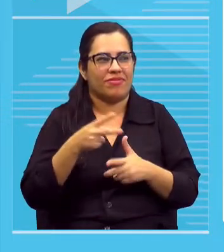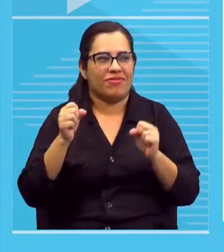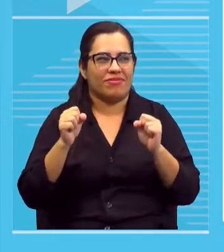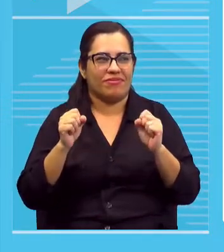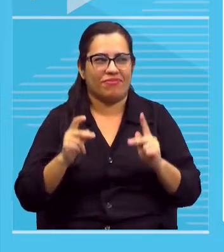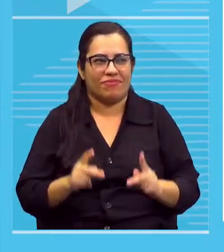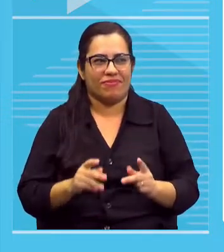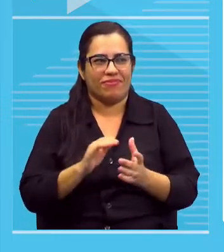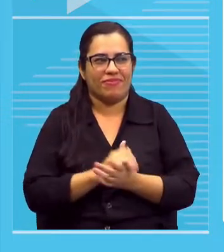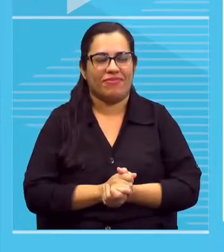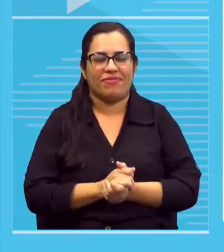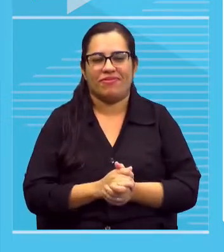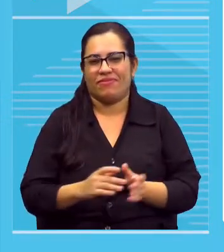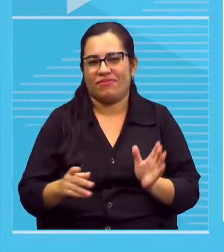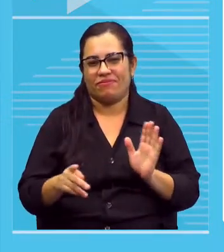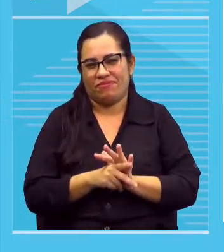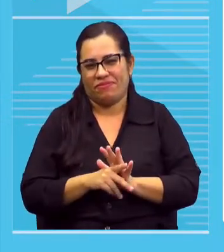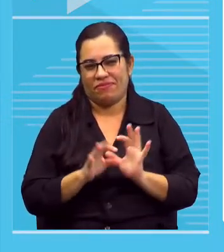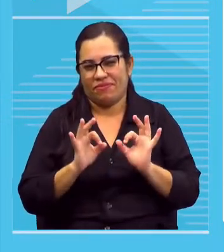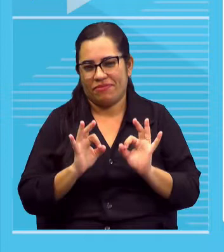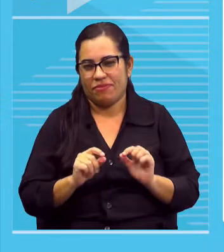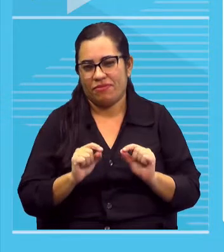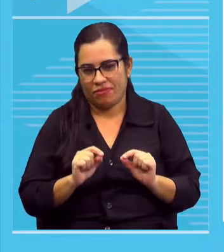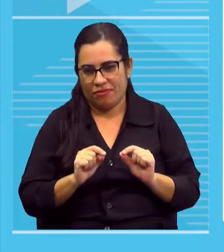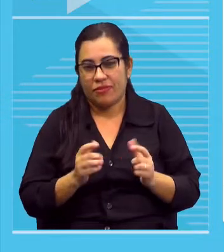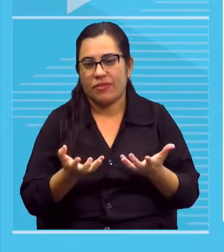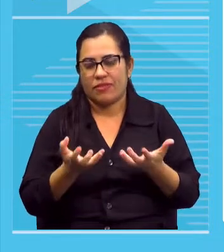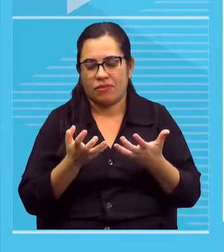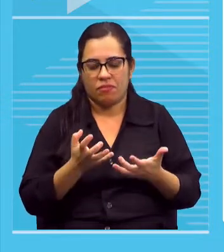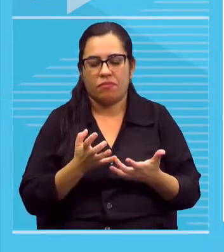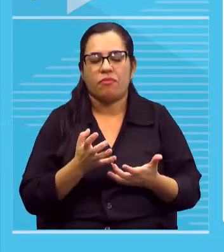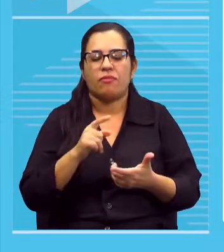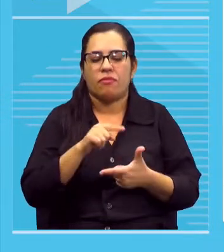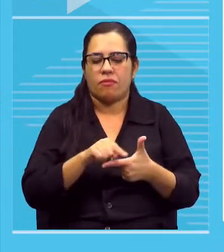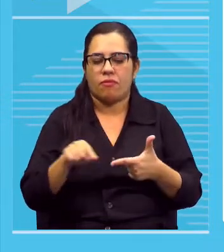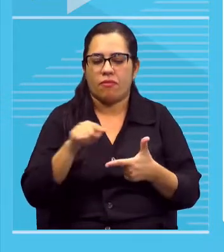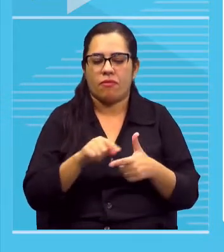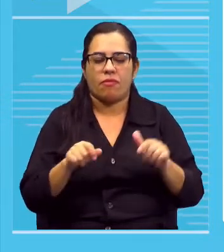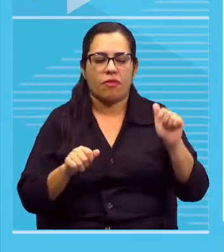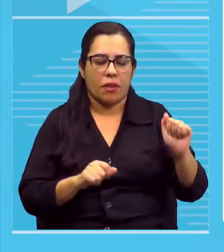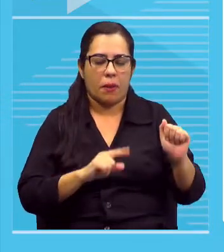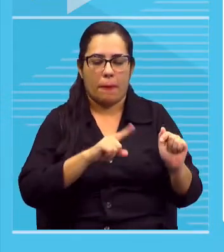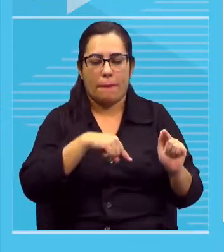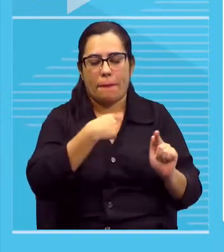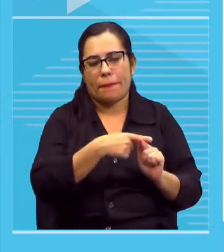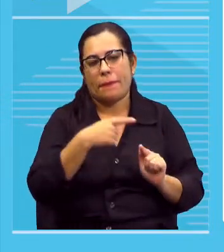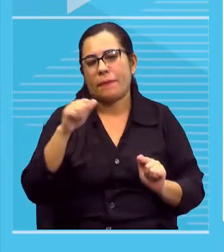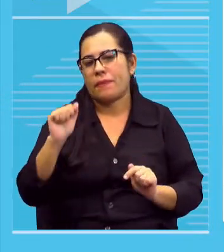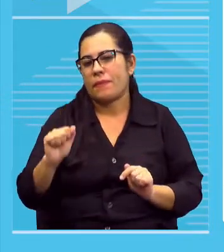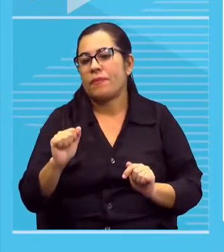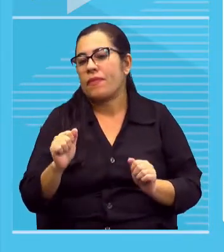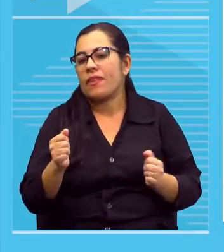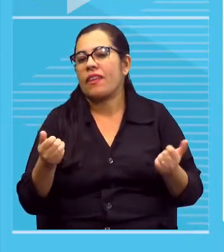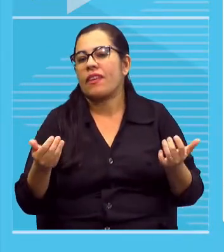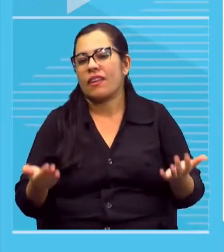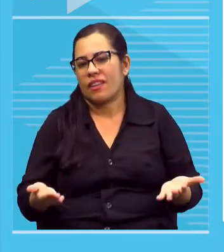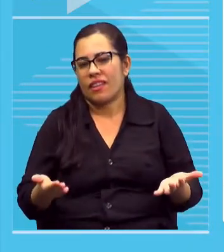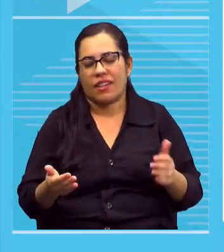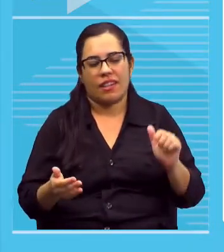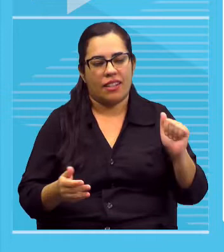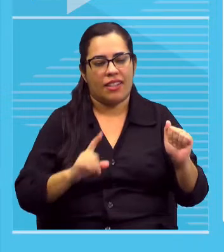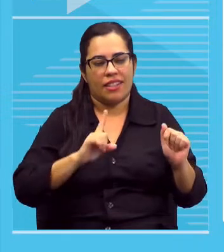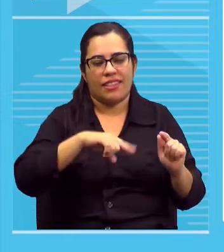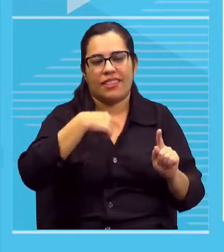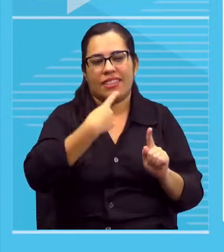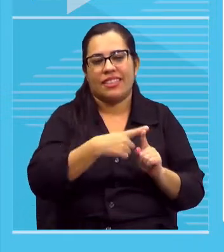aí ó mesmo história né Eu quero o cosseno de amaza Qual é o cosseno de